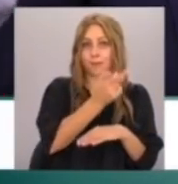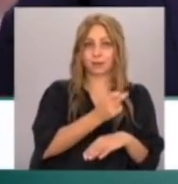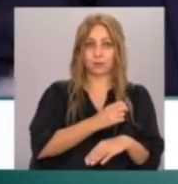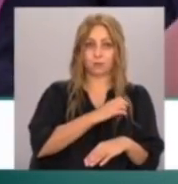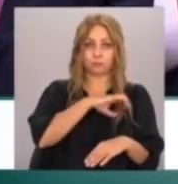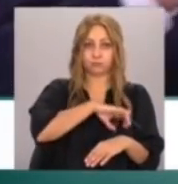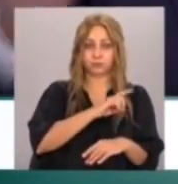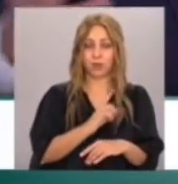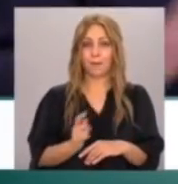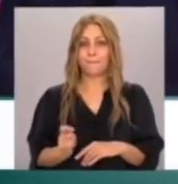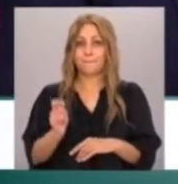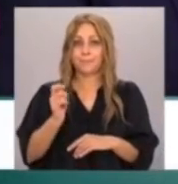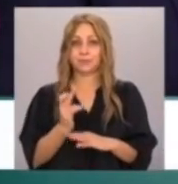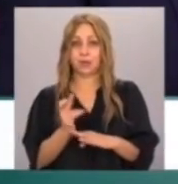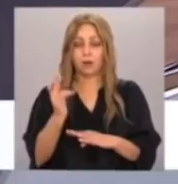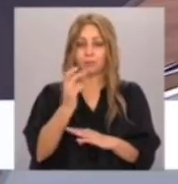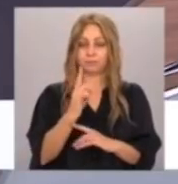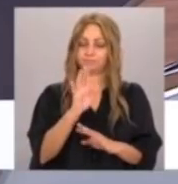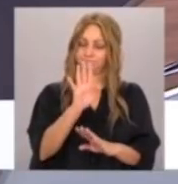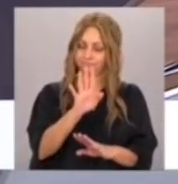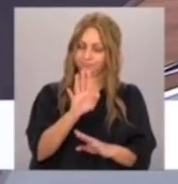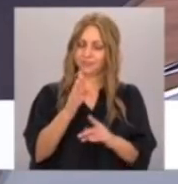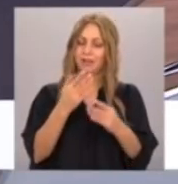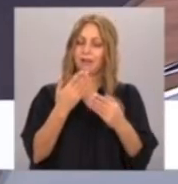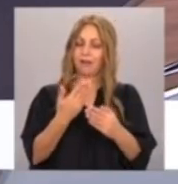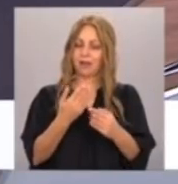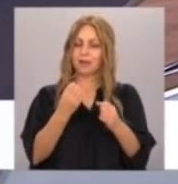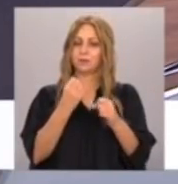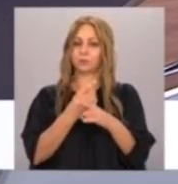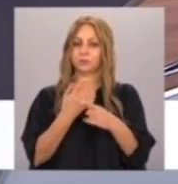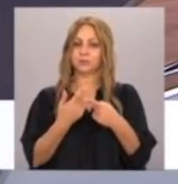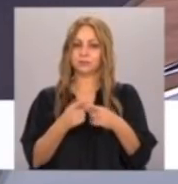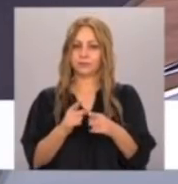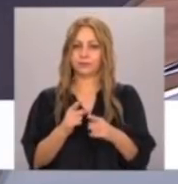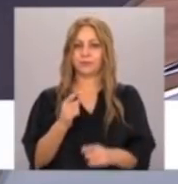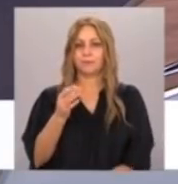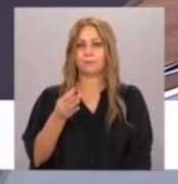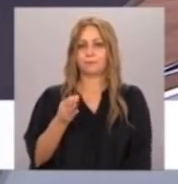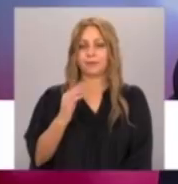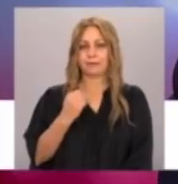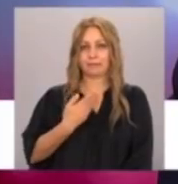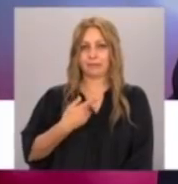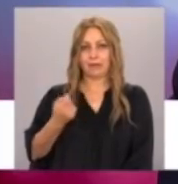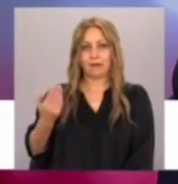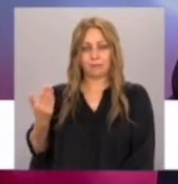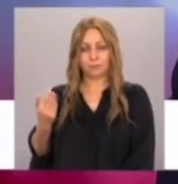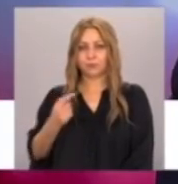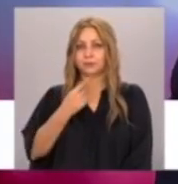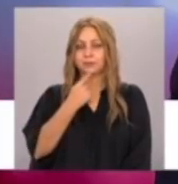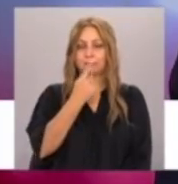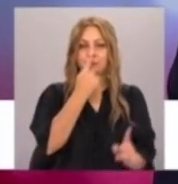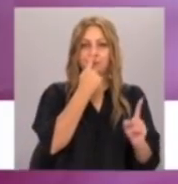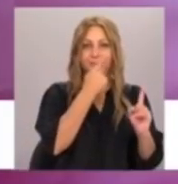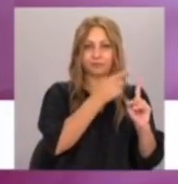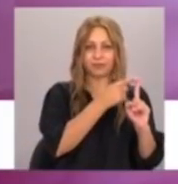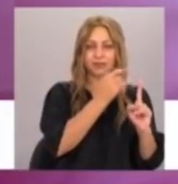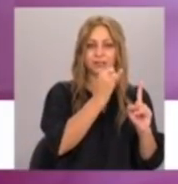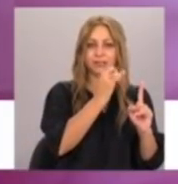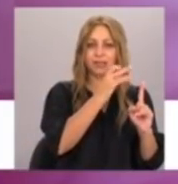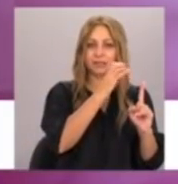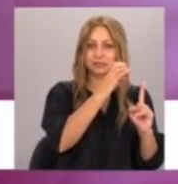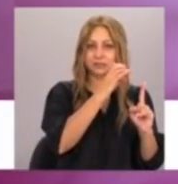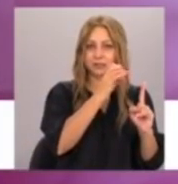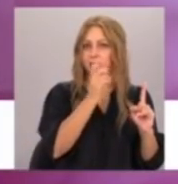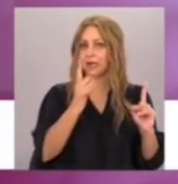muitas aplicações aqui uma outra diferença isso é que a fazer devagar no PSD anunciou recentemente que dá preferência ao irá receber o